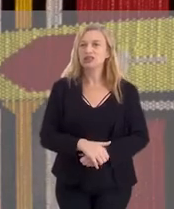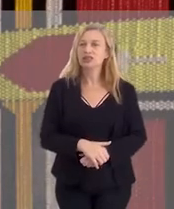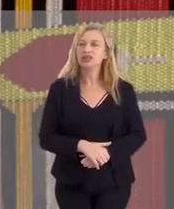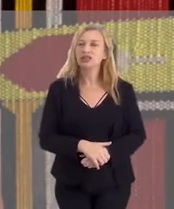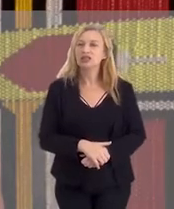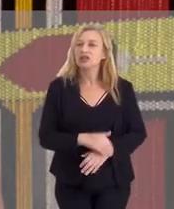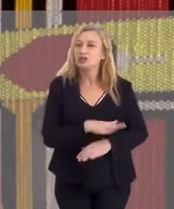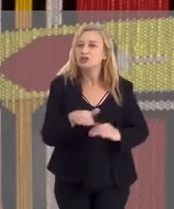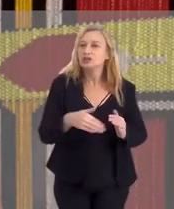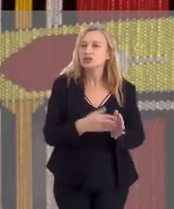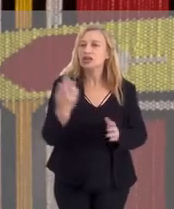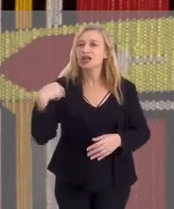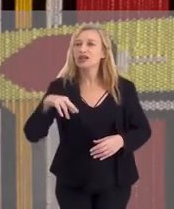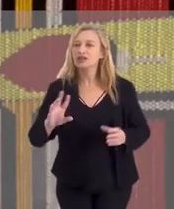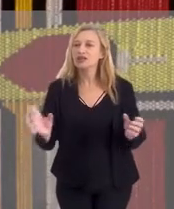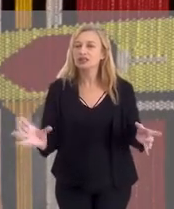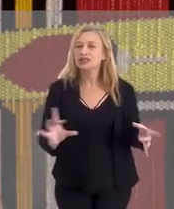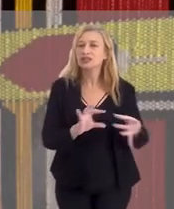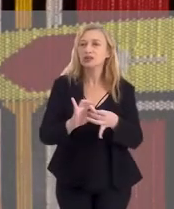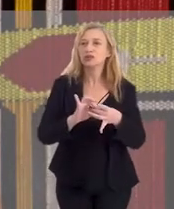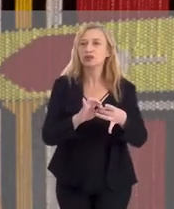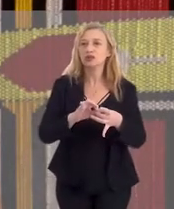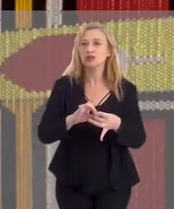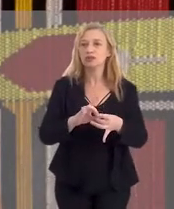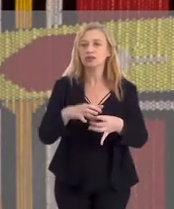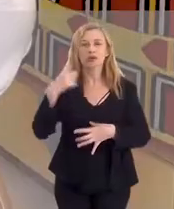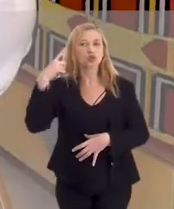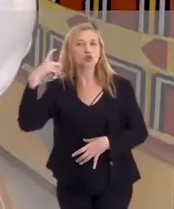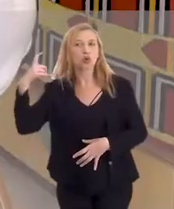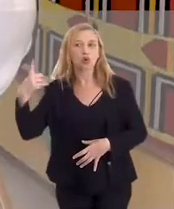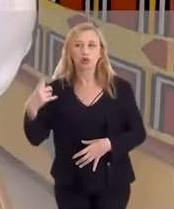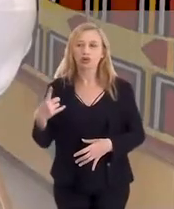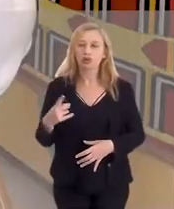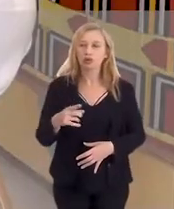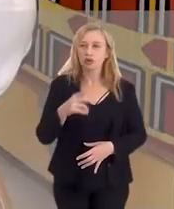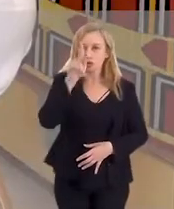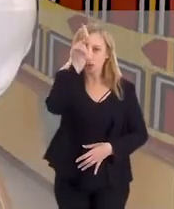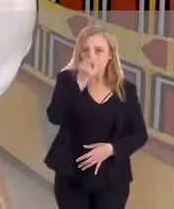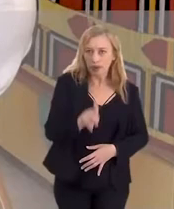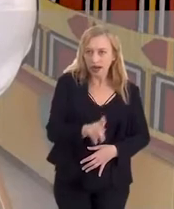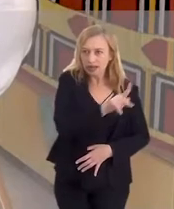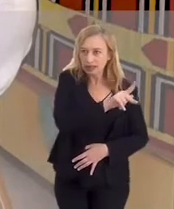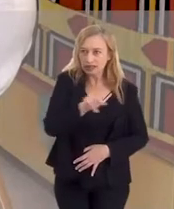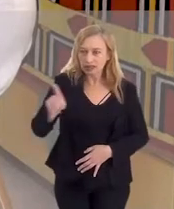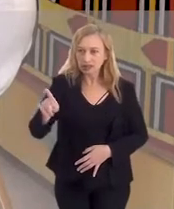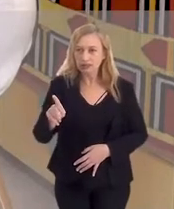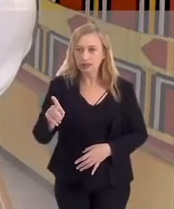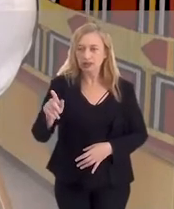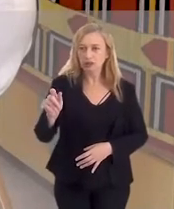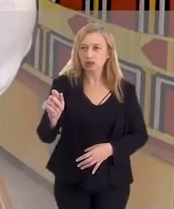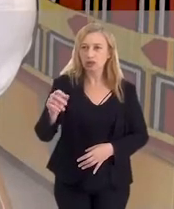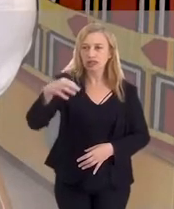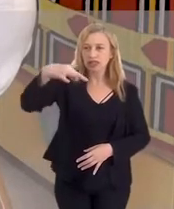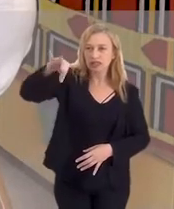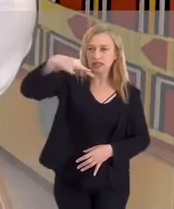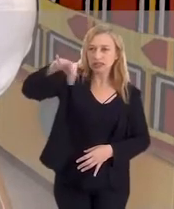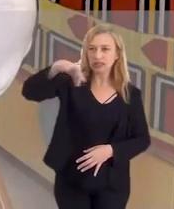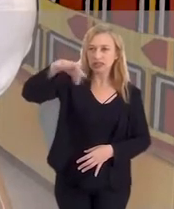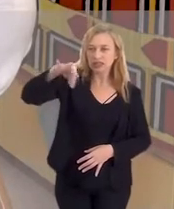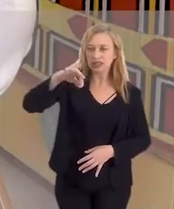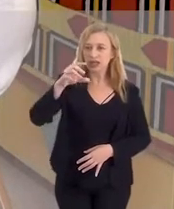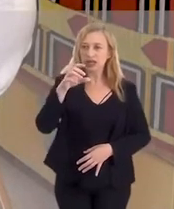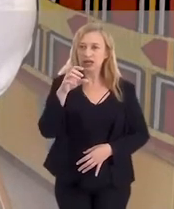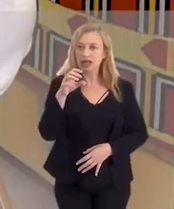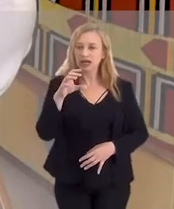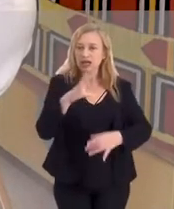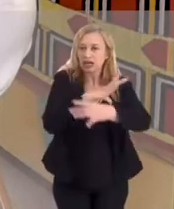né? Todas as religiões se unem pelo som. O padre pelo sino. Sim.